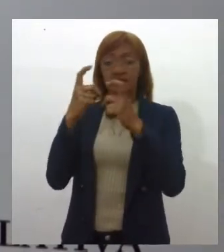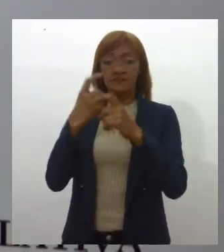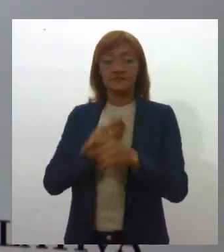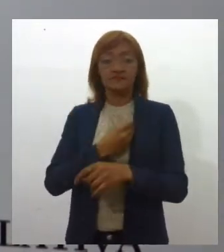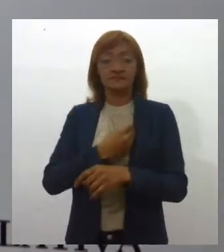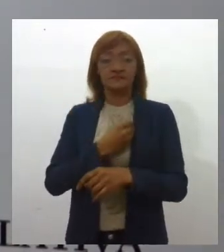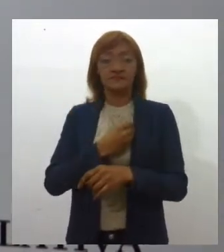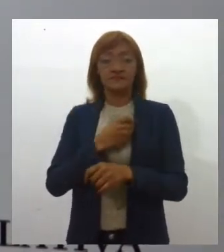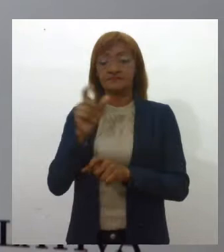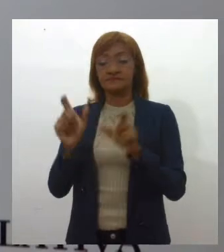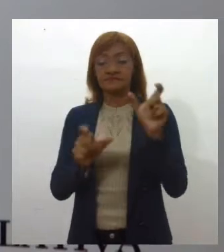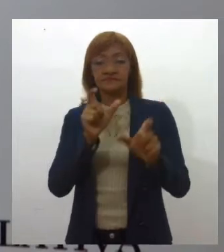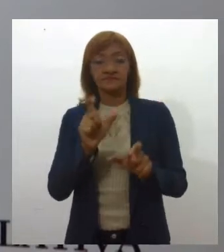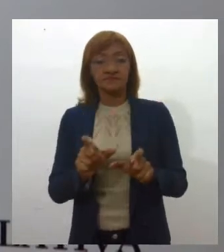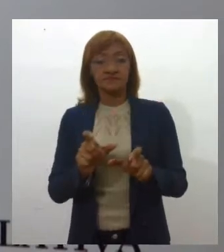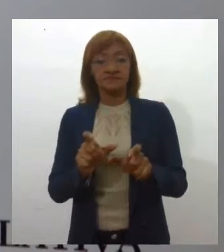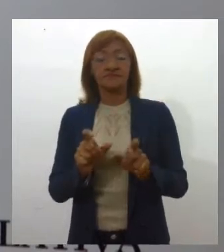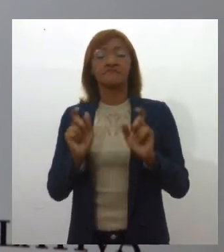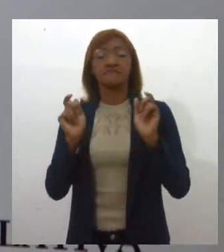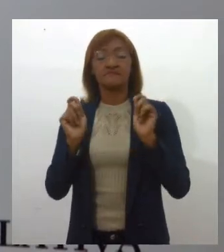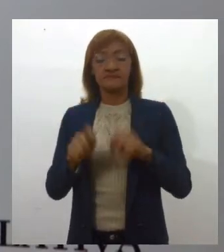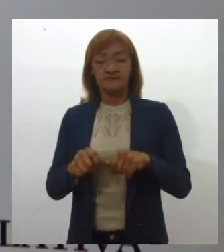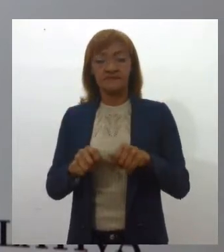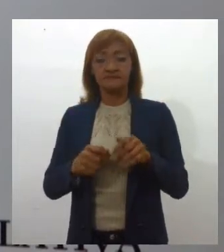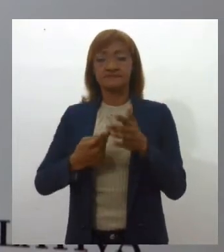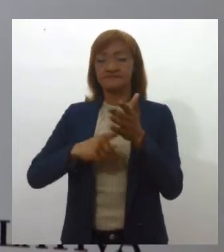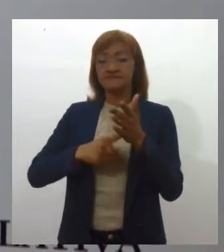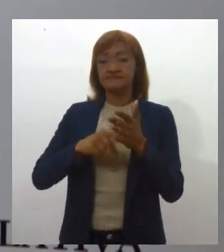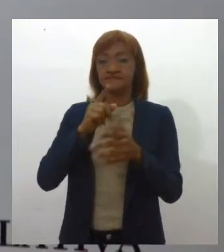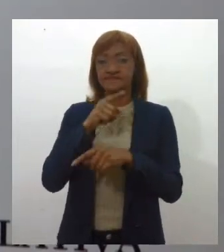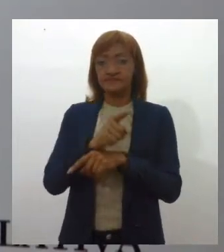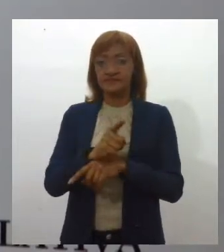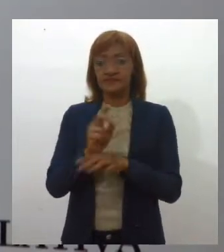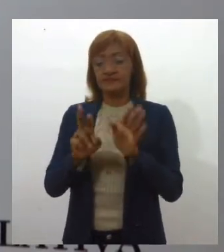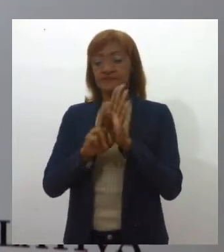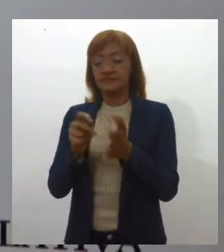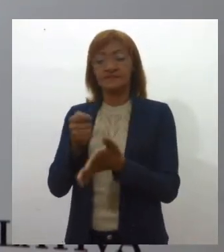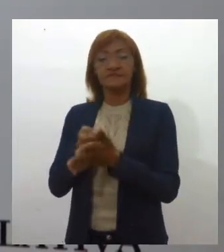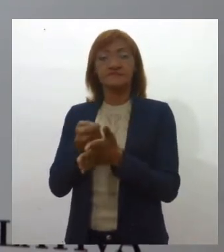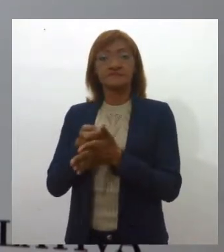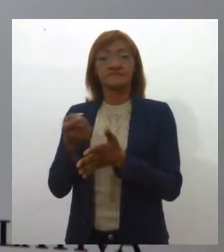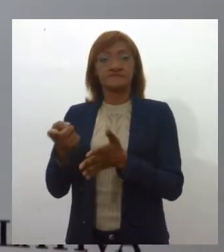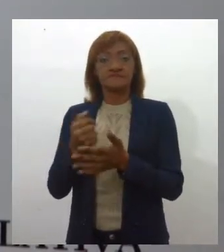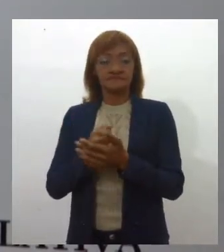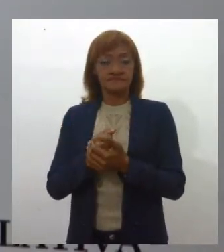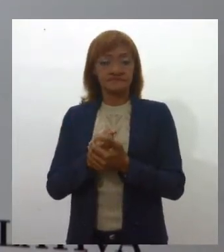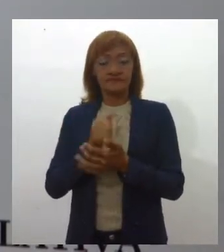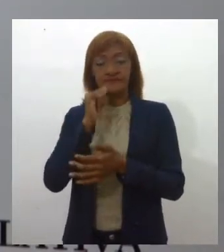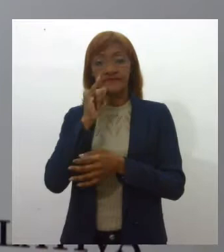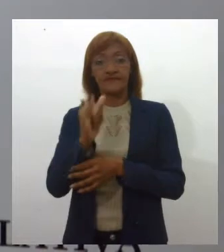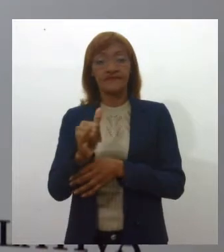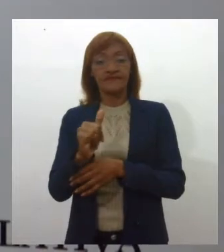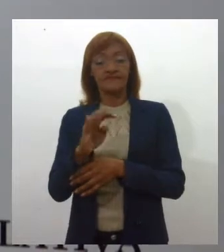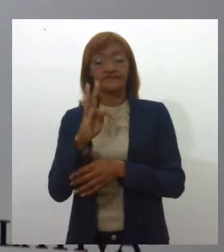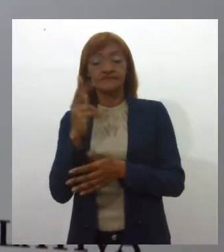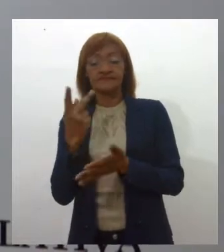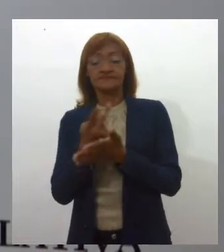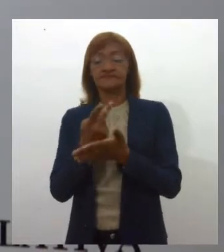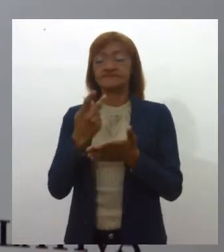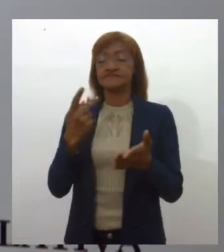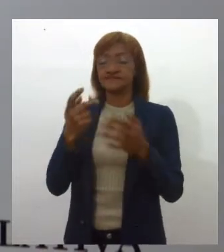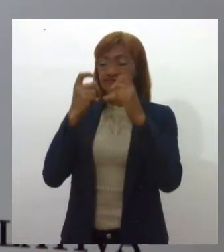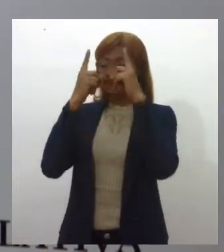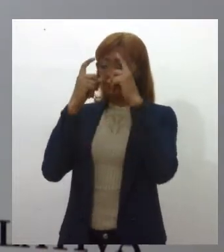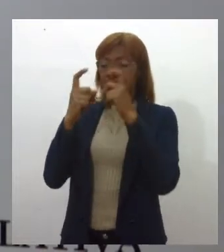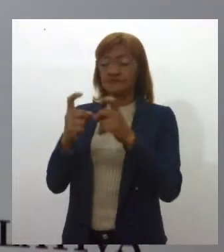contra essas pessoas, obrigando esses condomínios, através de seus representantes, a notificação desses indícios ou de violências